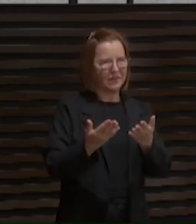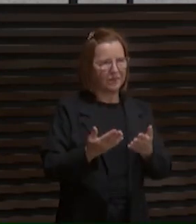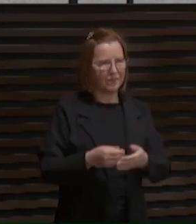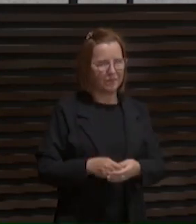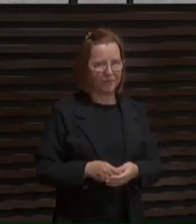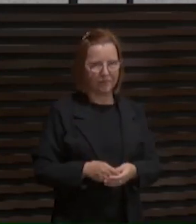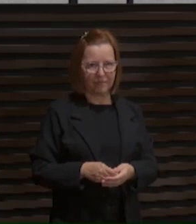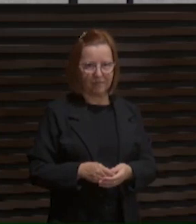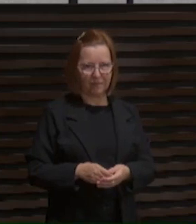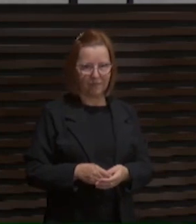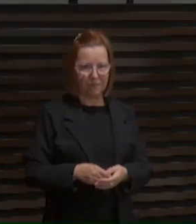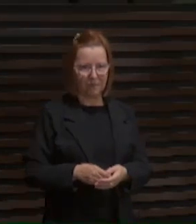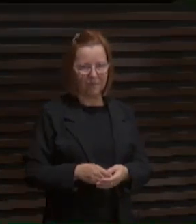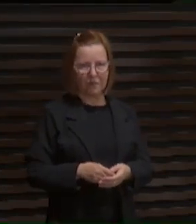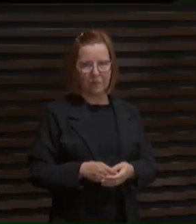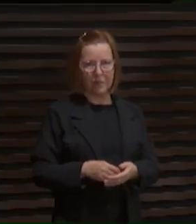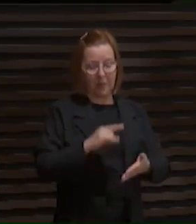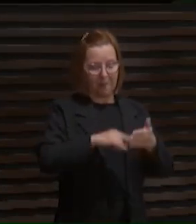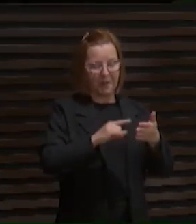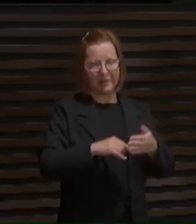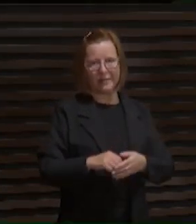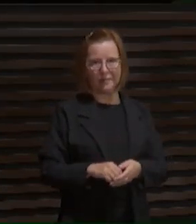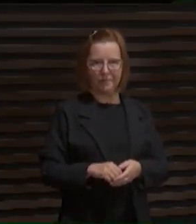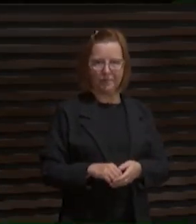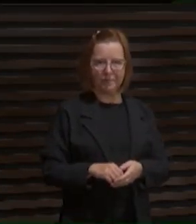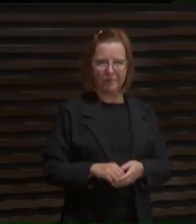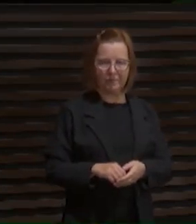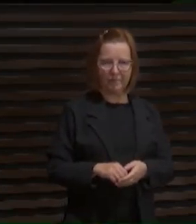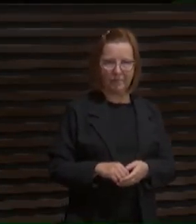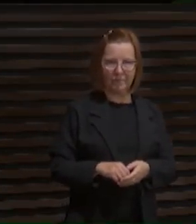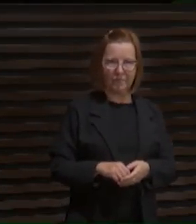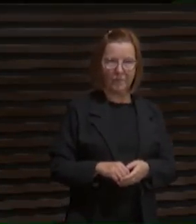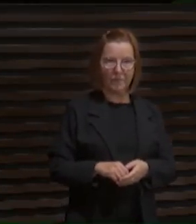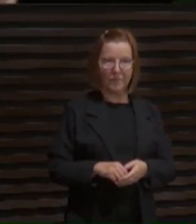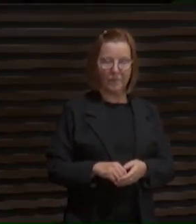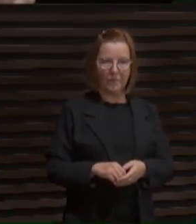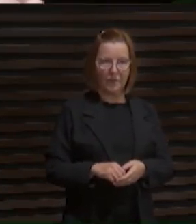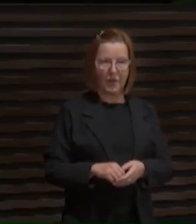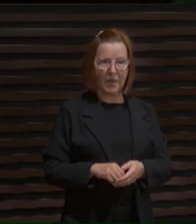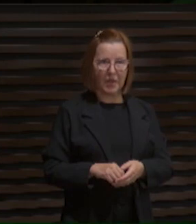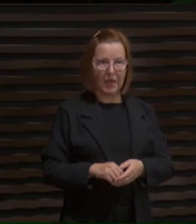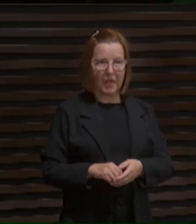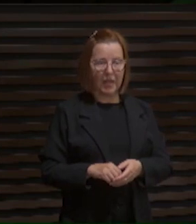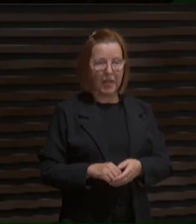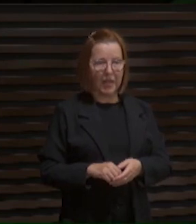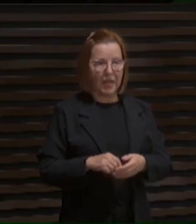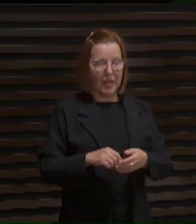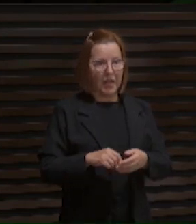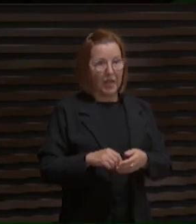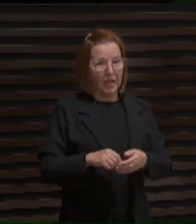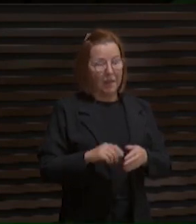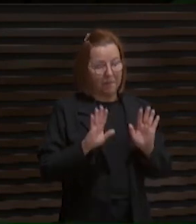Vamos ler no boletim. Uma coisa é não permitirmos que o reinado do pecado,